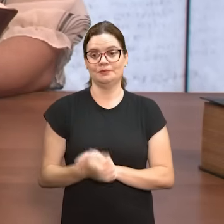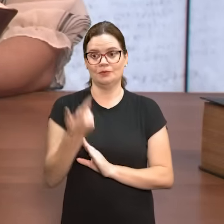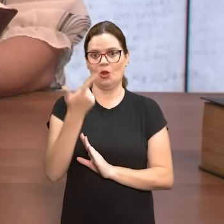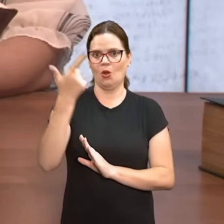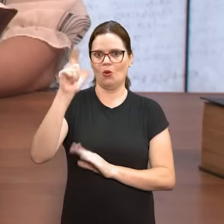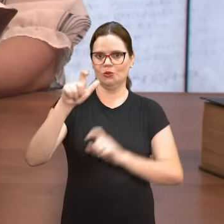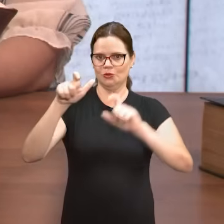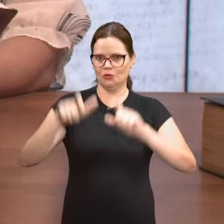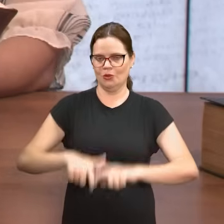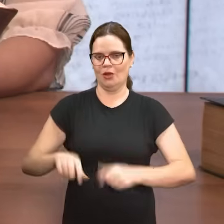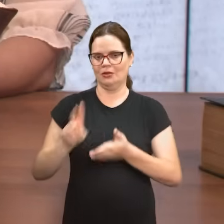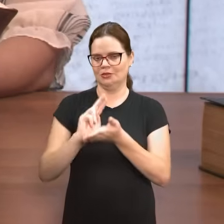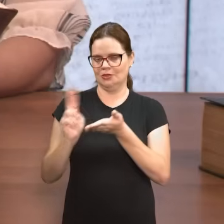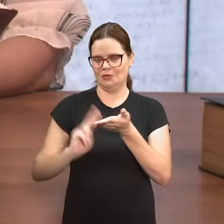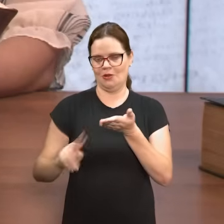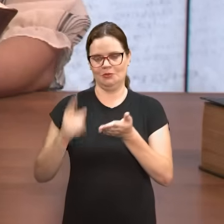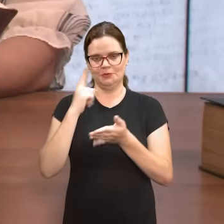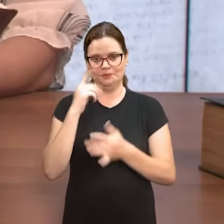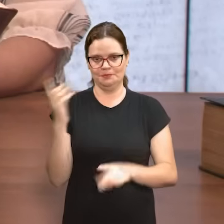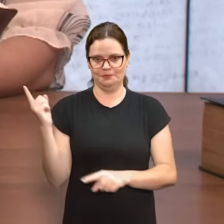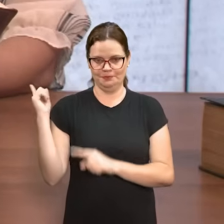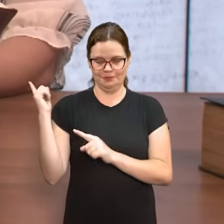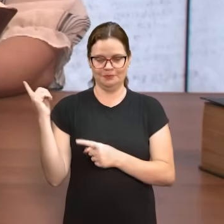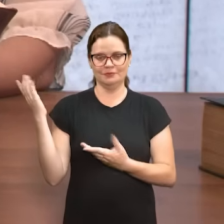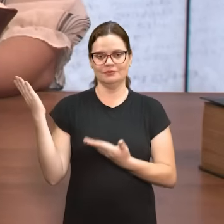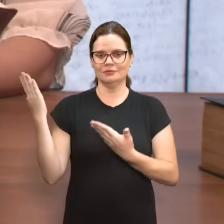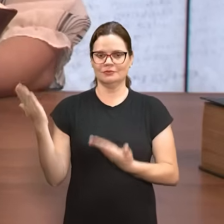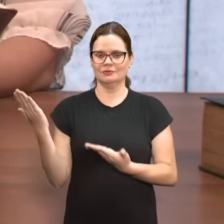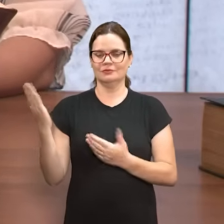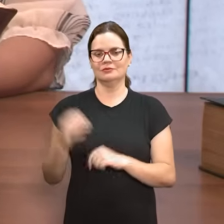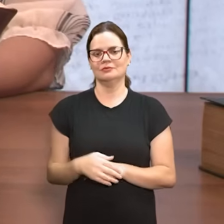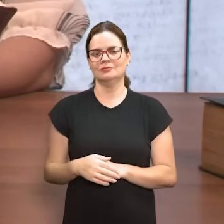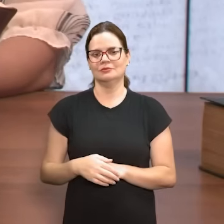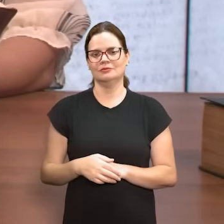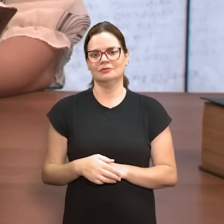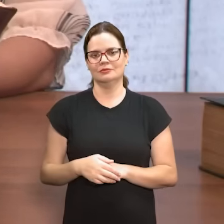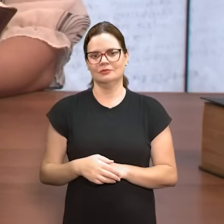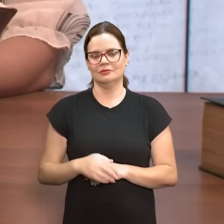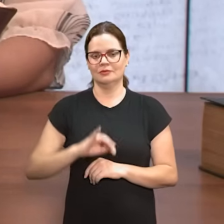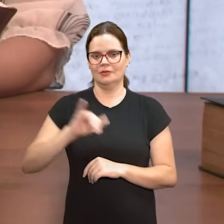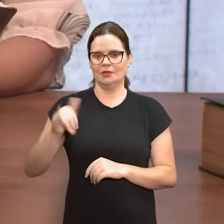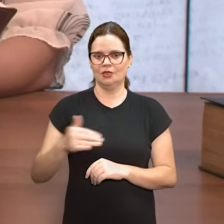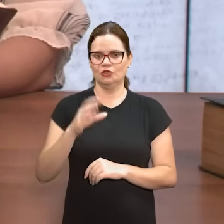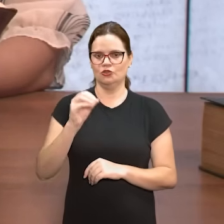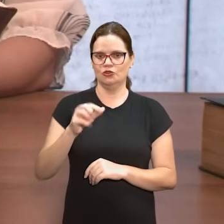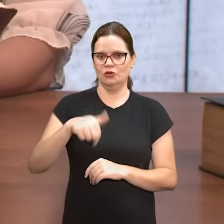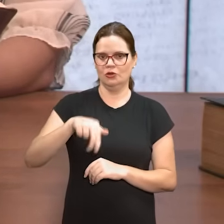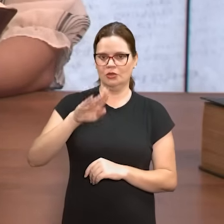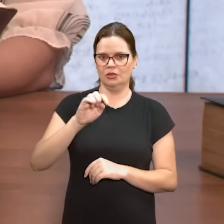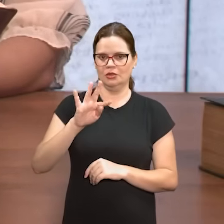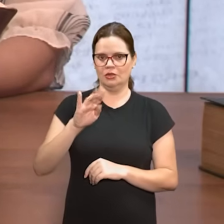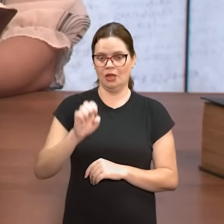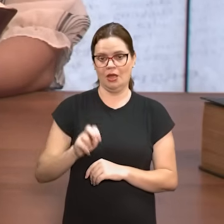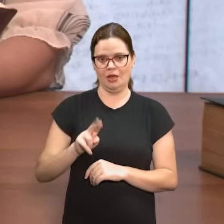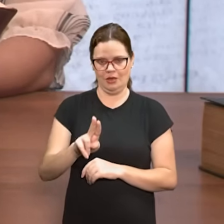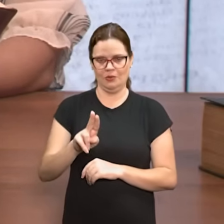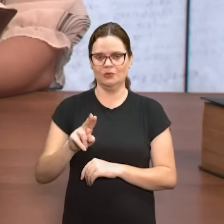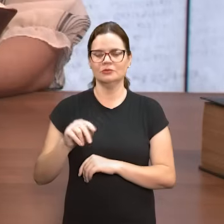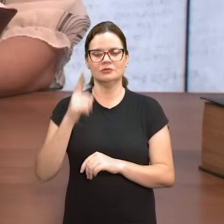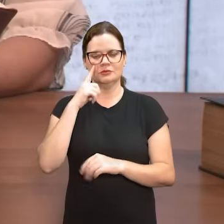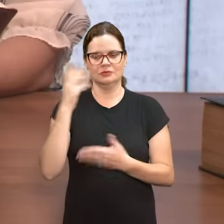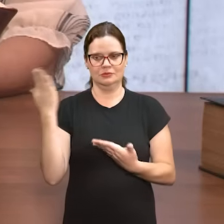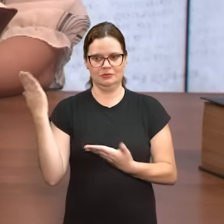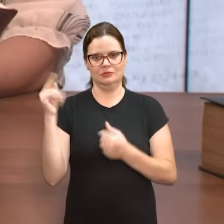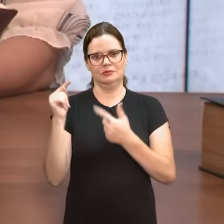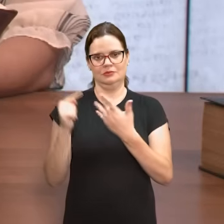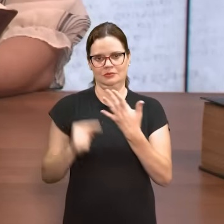Adasa, Migdal-Gade, Idilã e Mispá e Joquiteel, Laques e Boscate